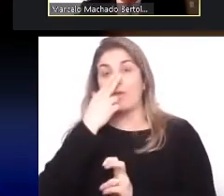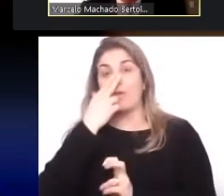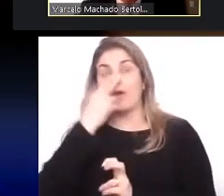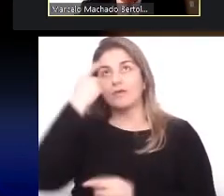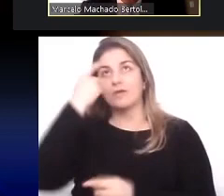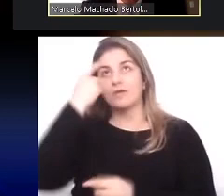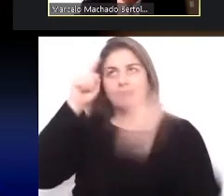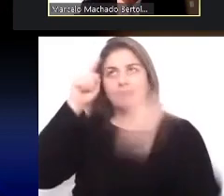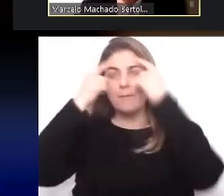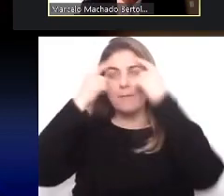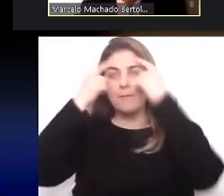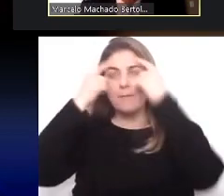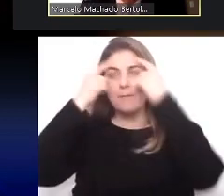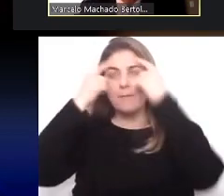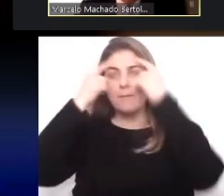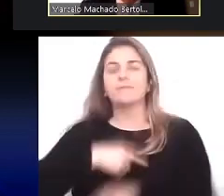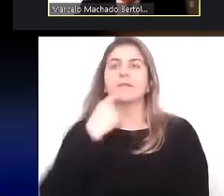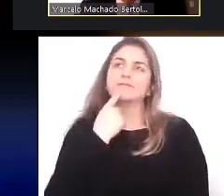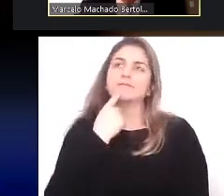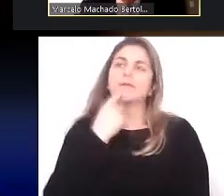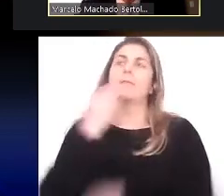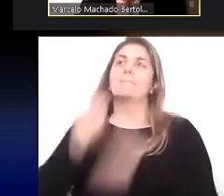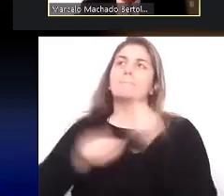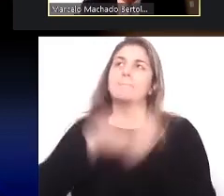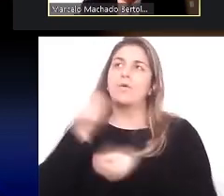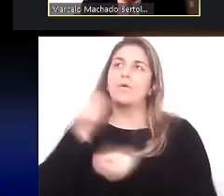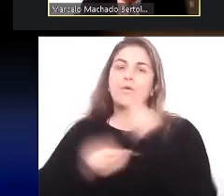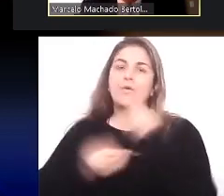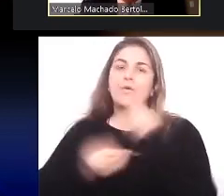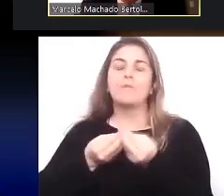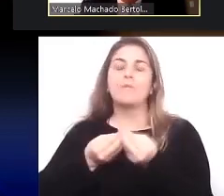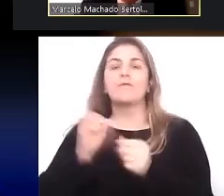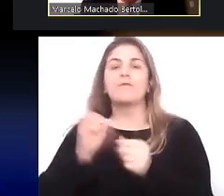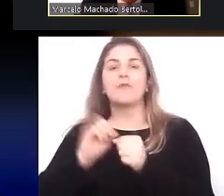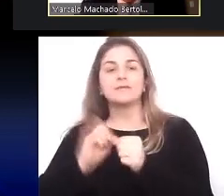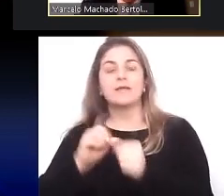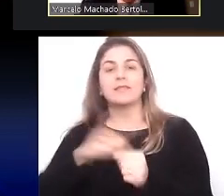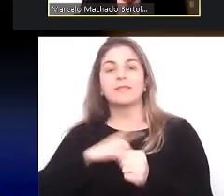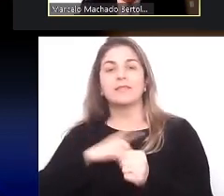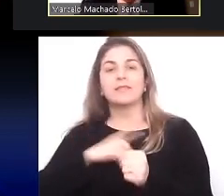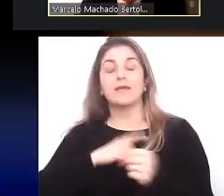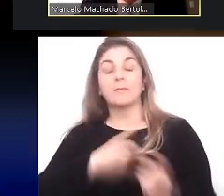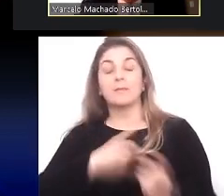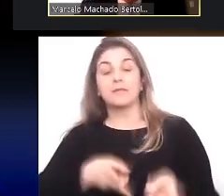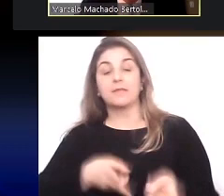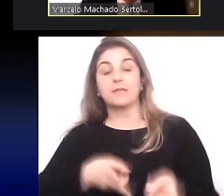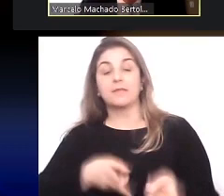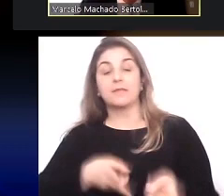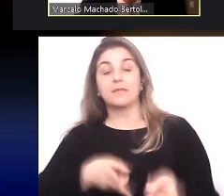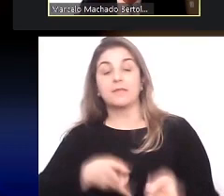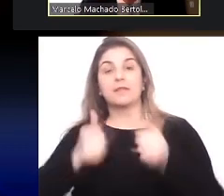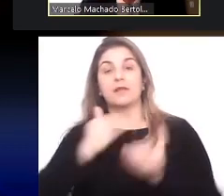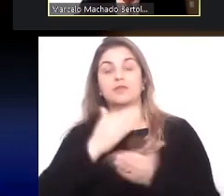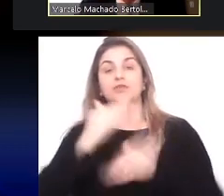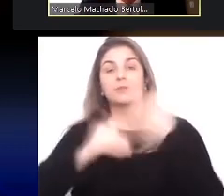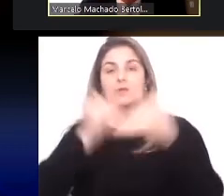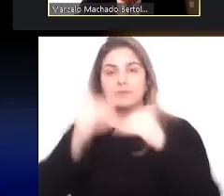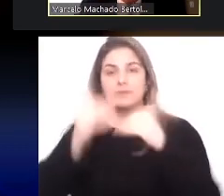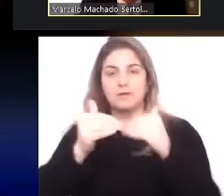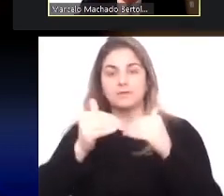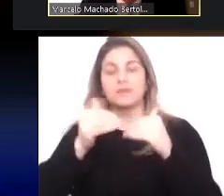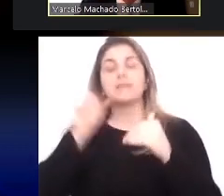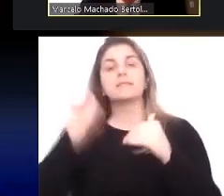sentido material e formal do princípio do devido processo legal. É bem verdade que o tema e